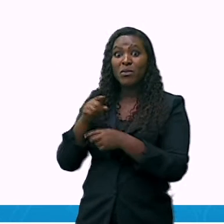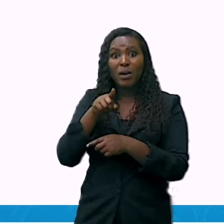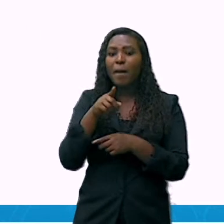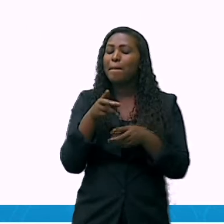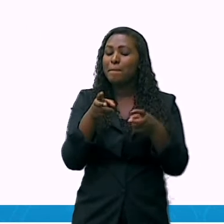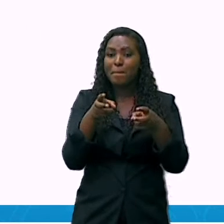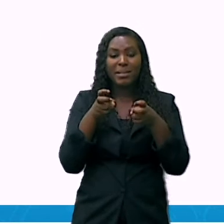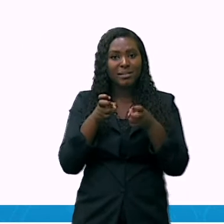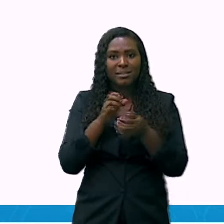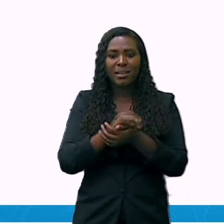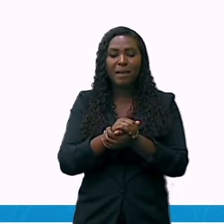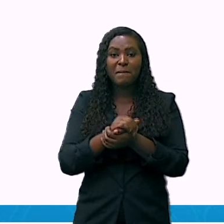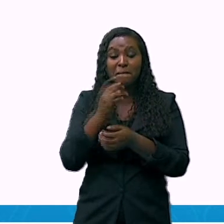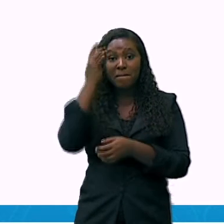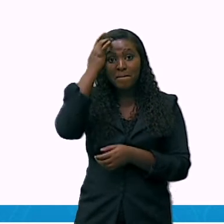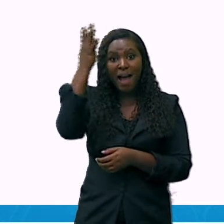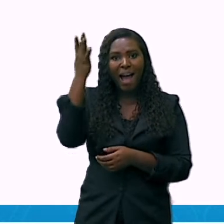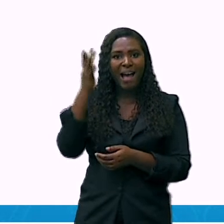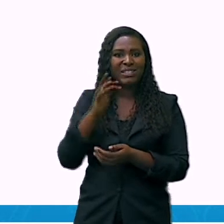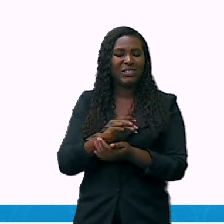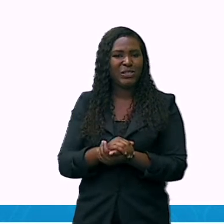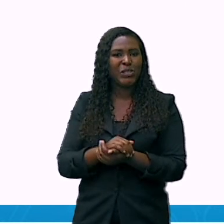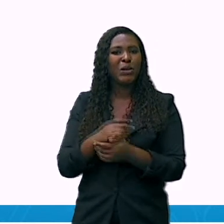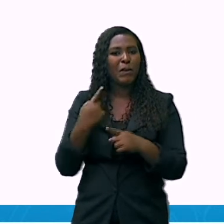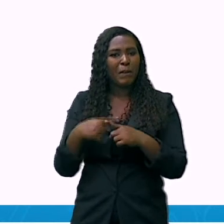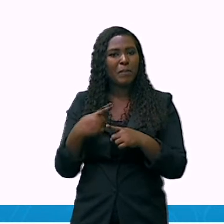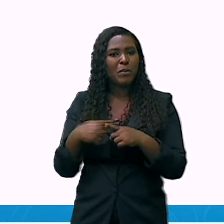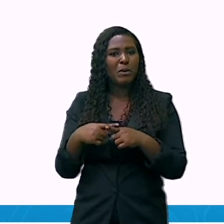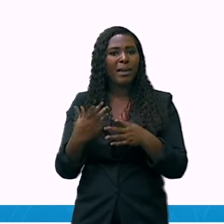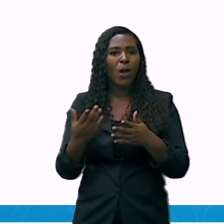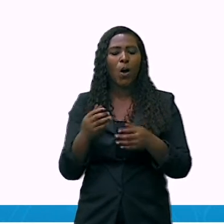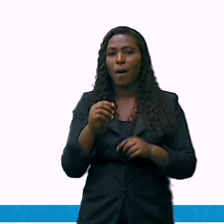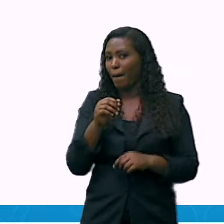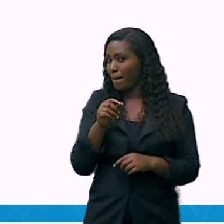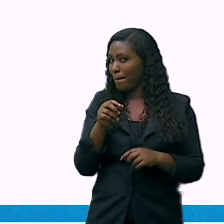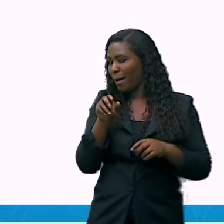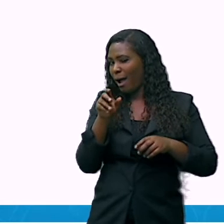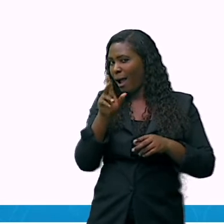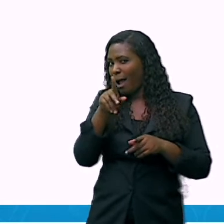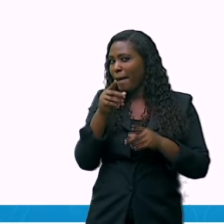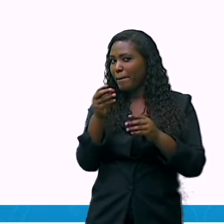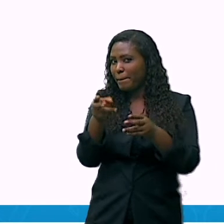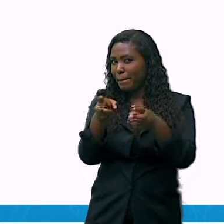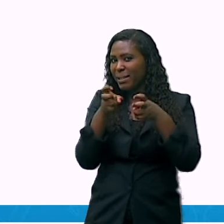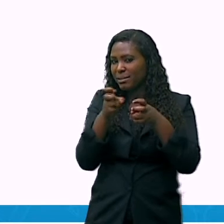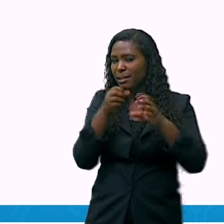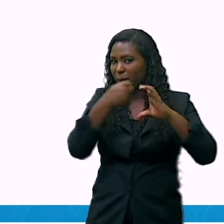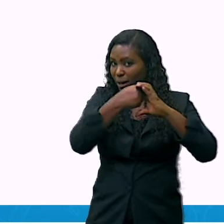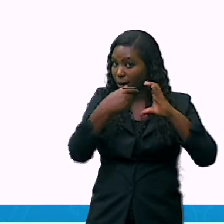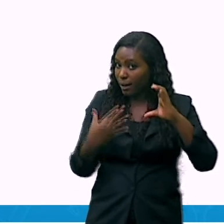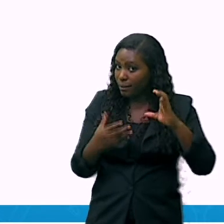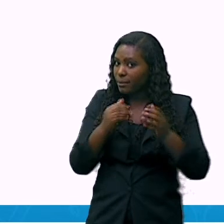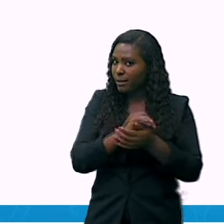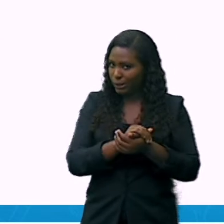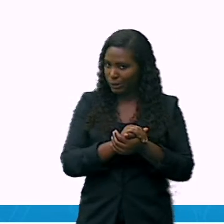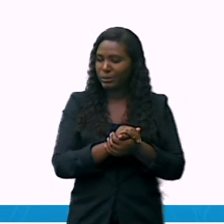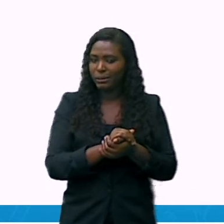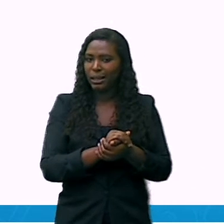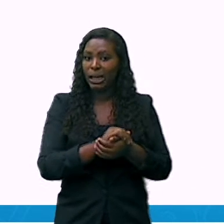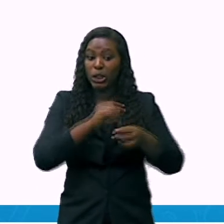é? Visualmente falando. Bom, vamos analisar algumas características